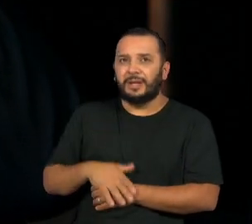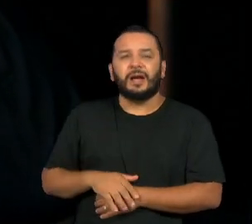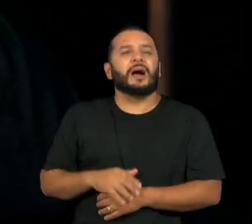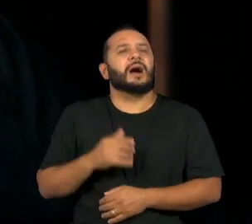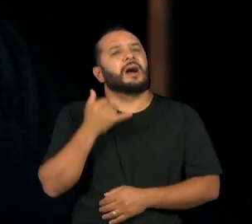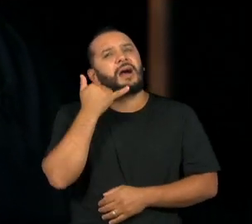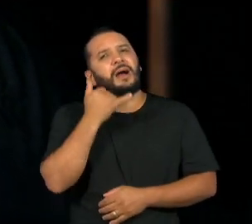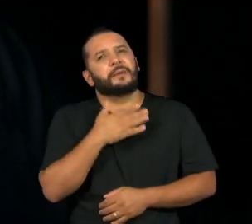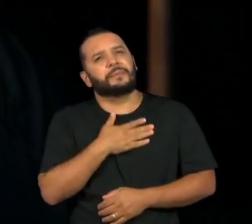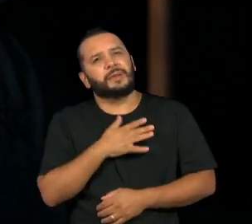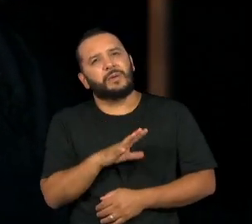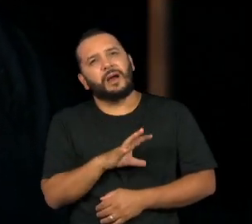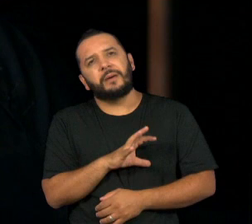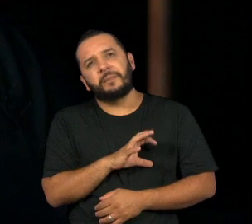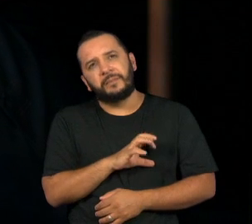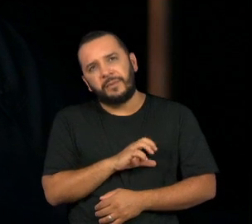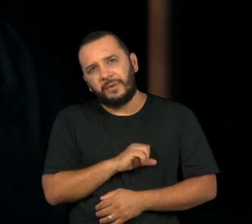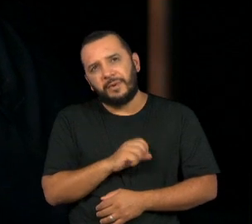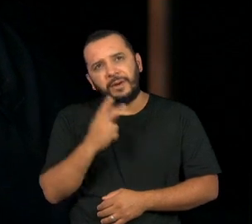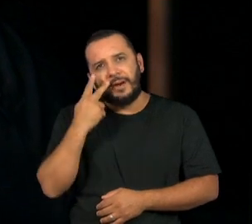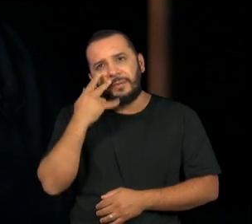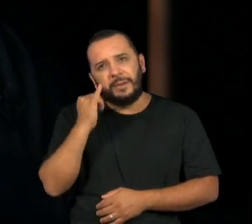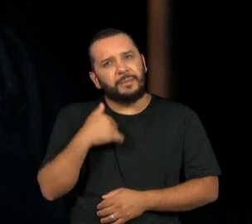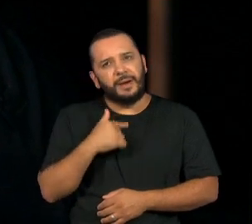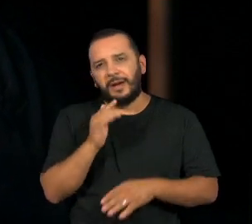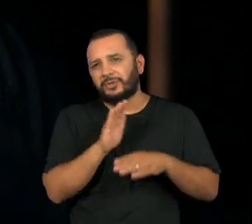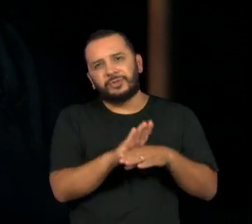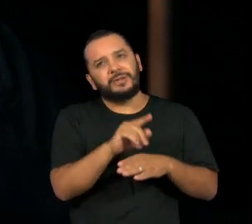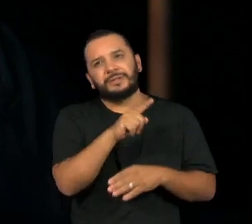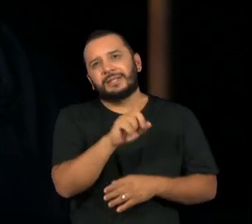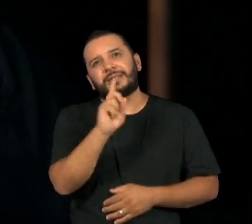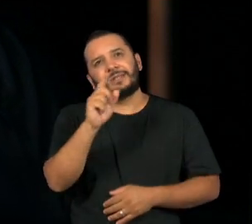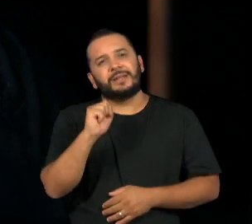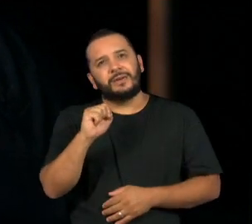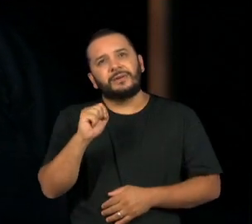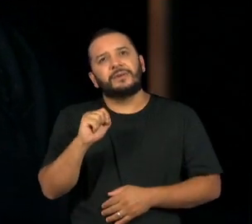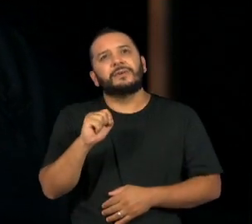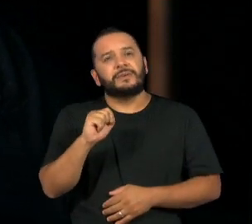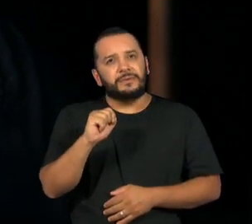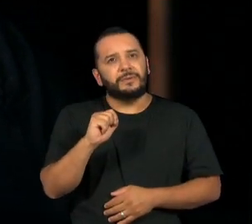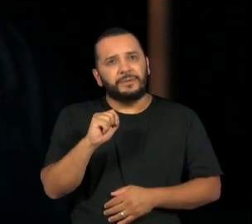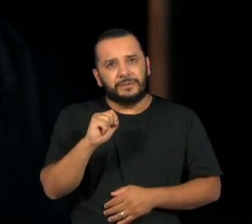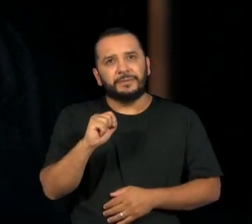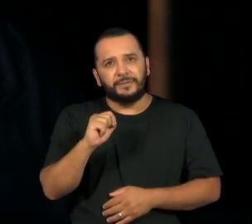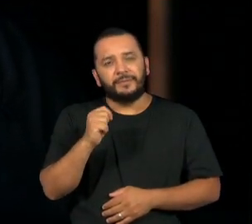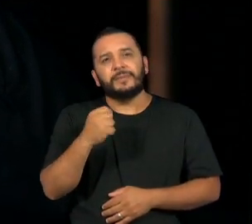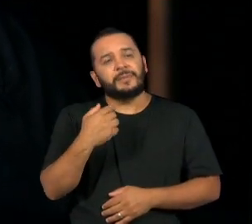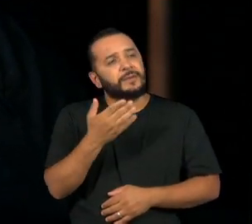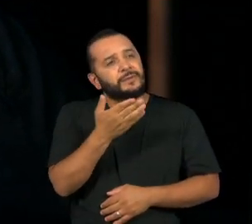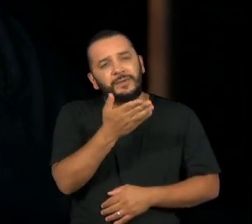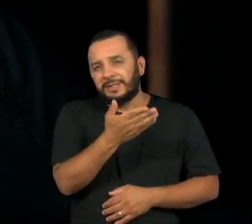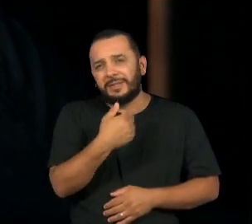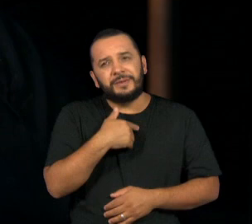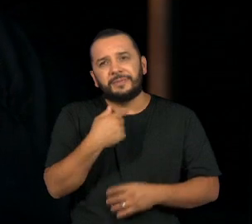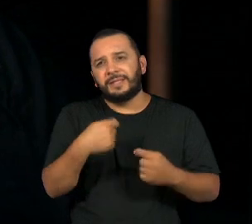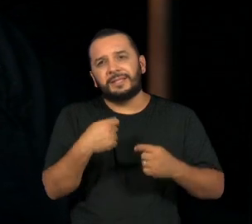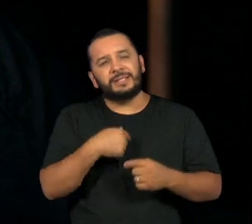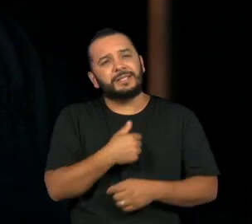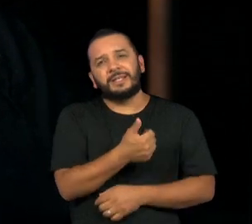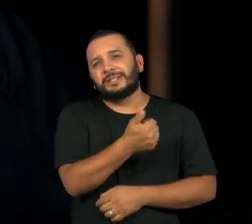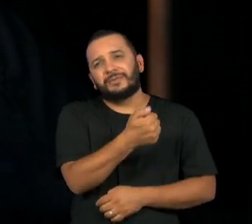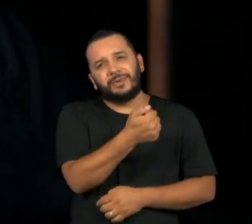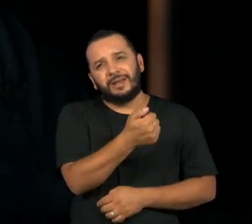ai, meu amor, papai não vai te ajudar, você tem que... Eu não vou falar o que ele tem que falar, ele falou, você tem que se